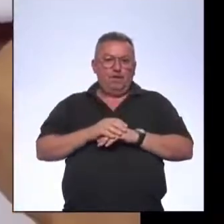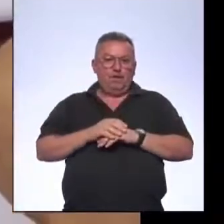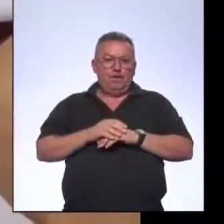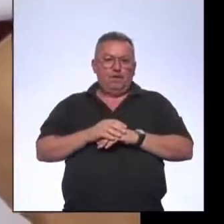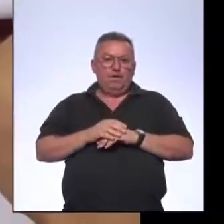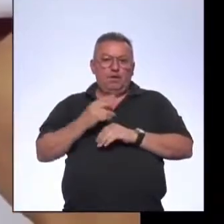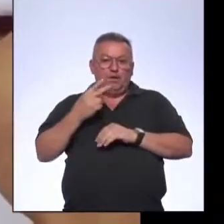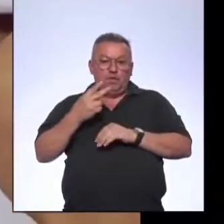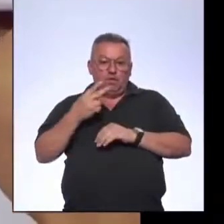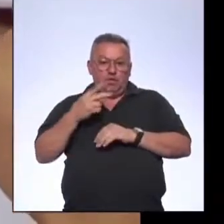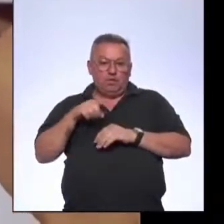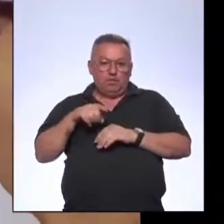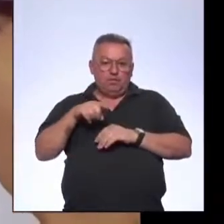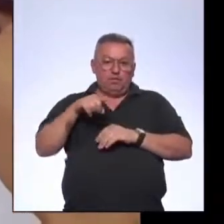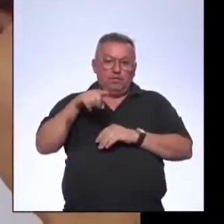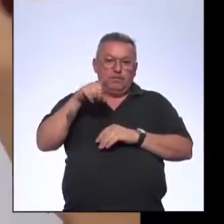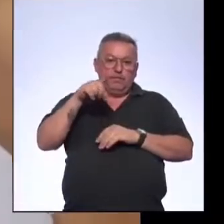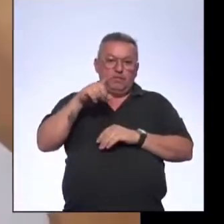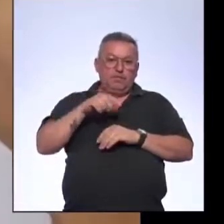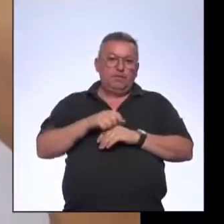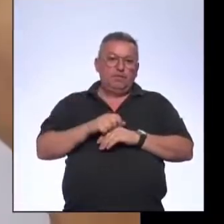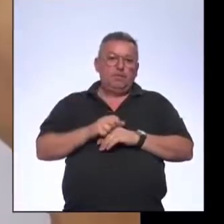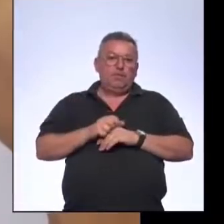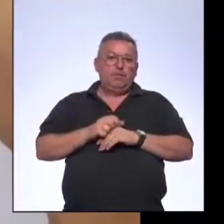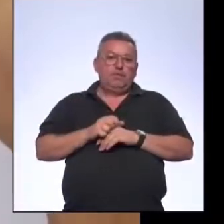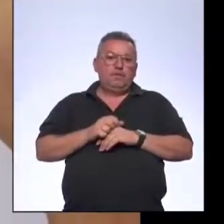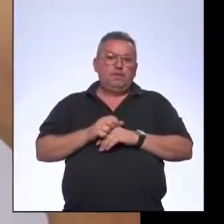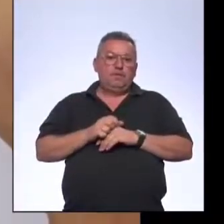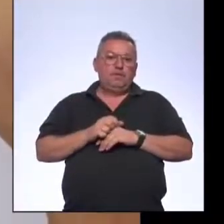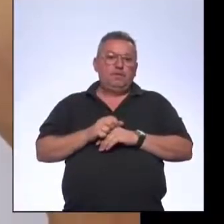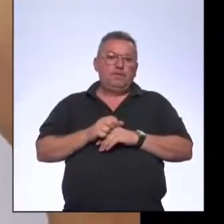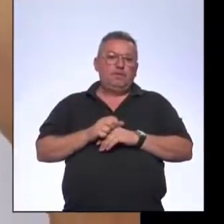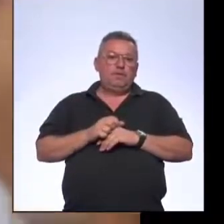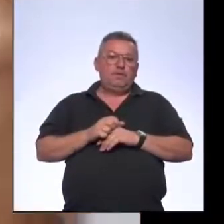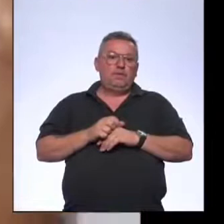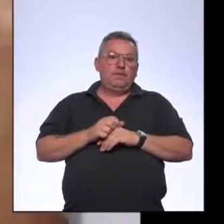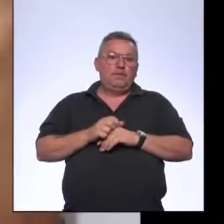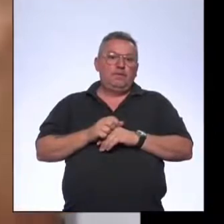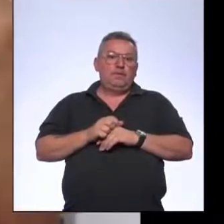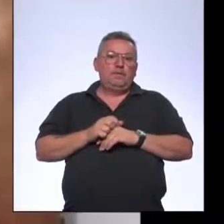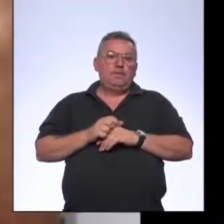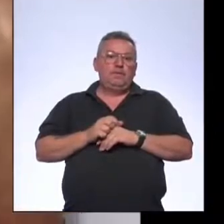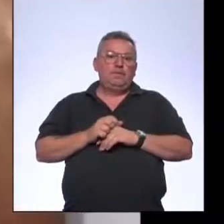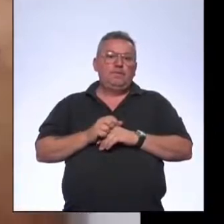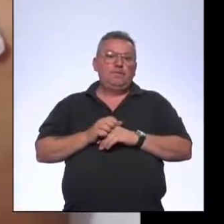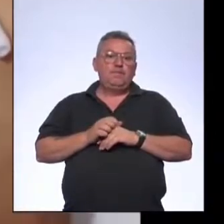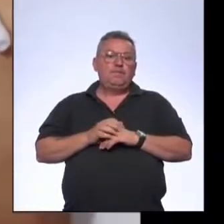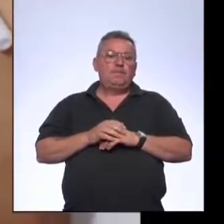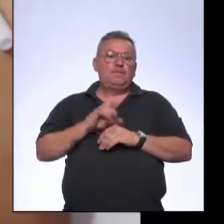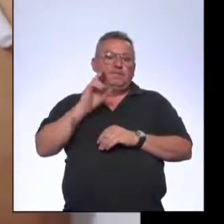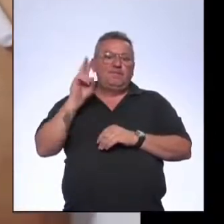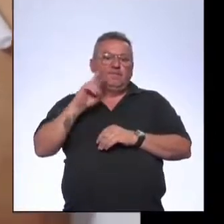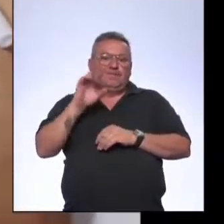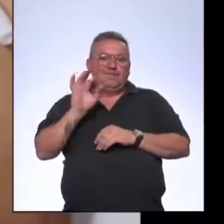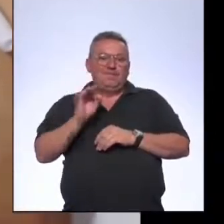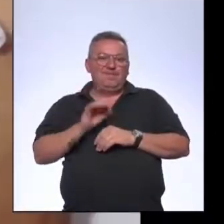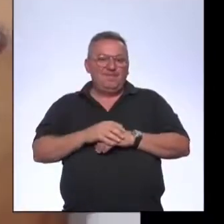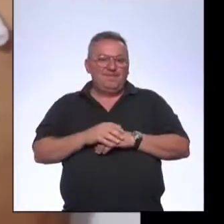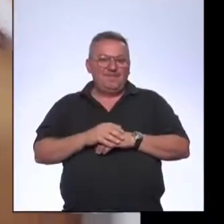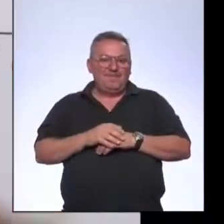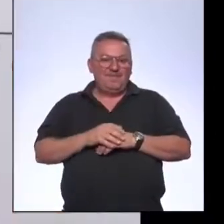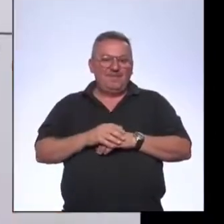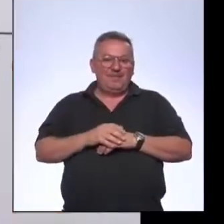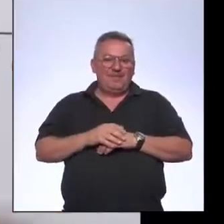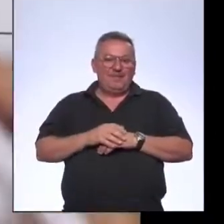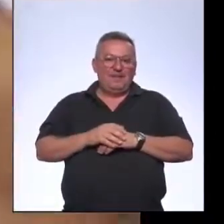custam quatro né então vou passar ele por aqui passar por cima desse ponto aqui né vamos ver se vai dar certo Olha